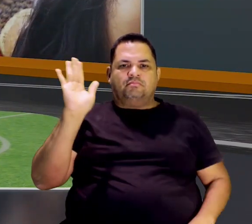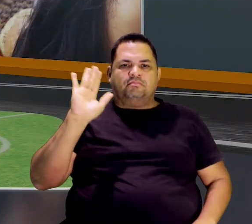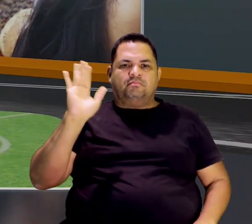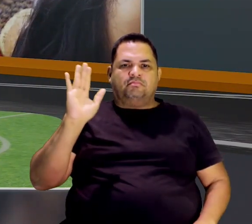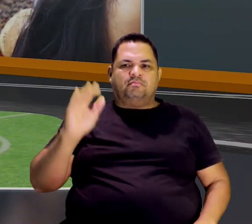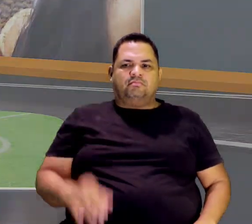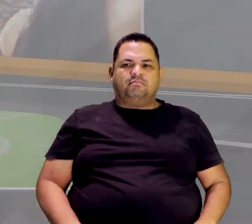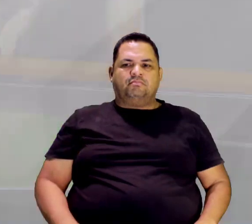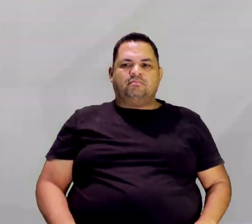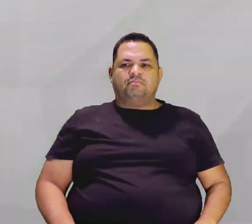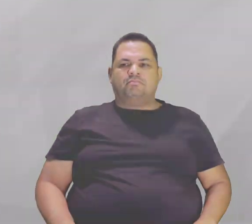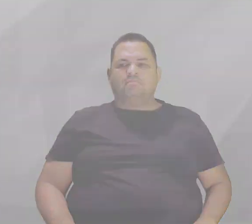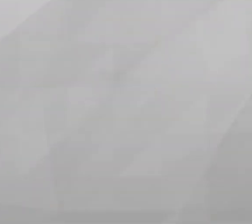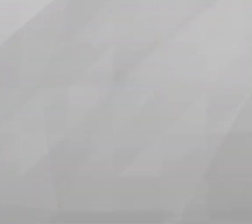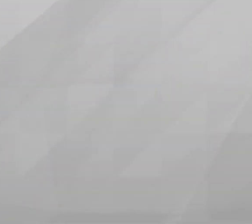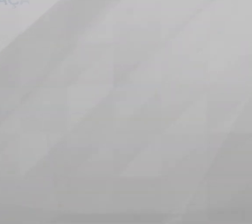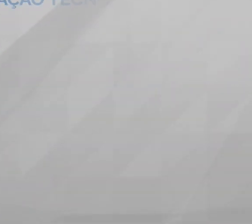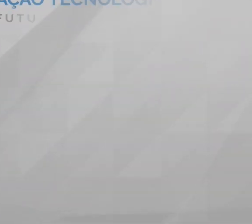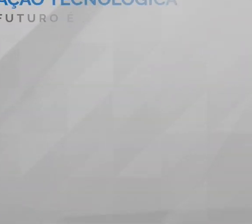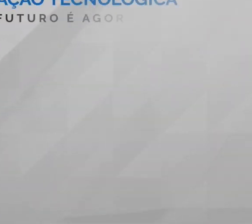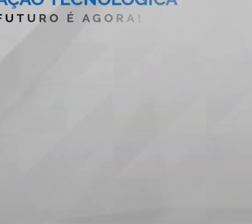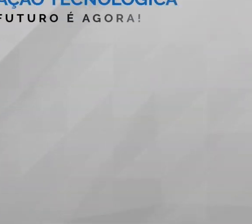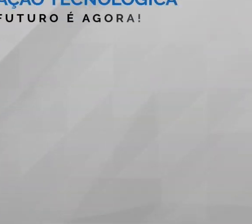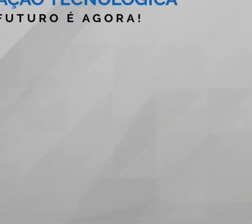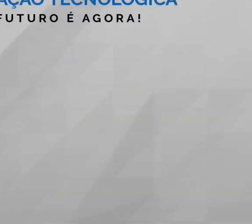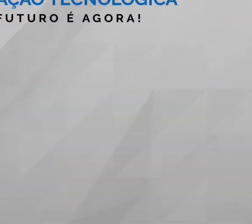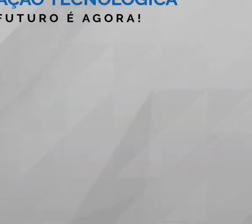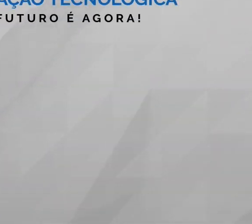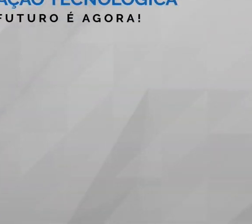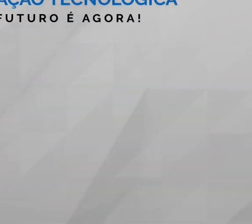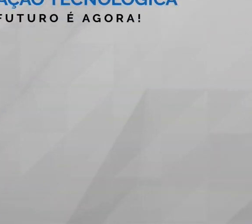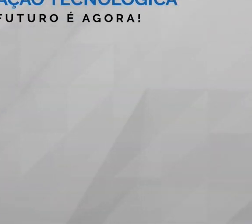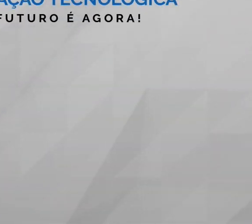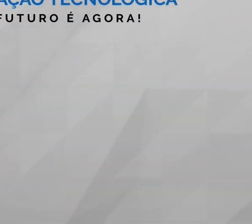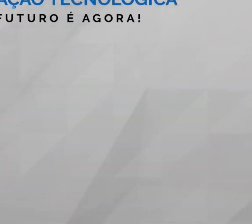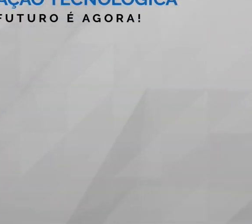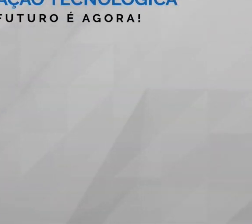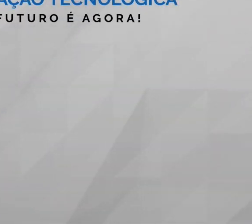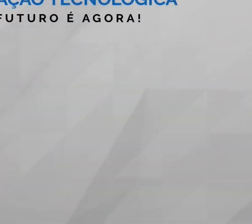um instrumento aí para ti, para executar esse movimento. Então perceba, eu já fiz aqui uma prática relacionada a futsal, já fiz uma prática de